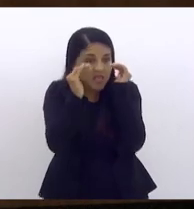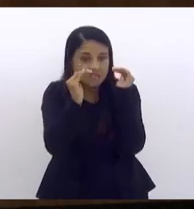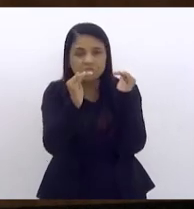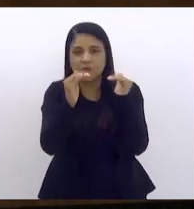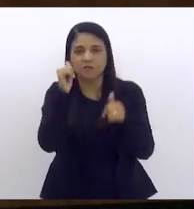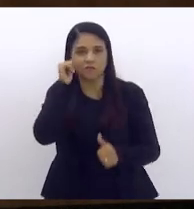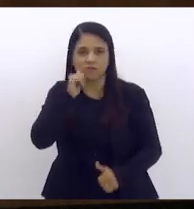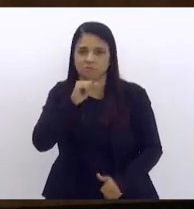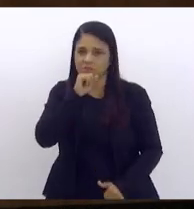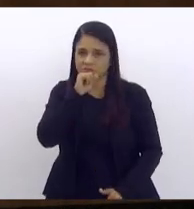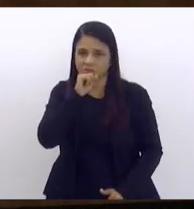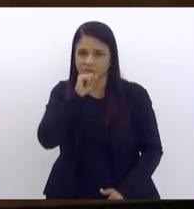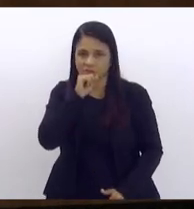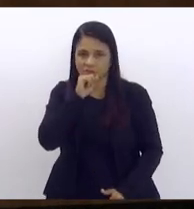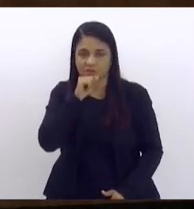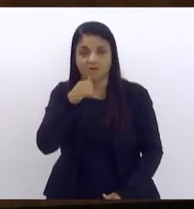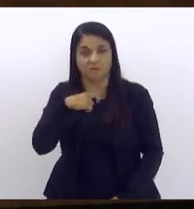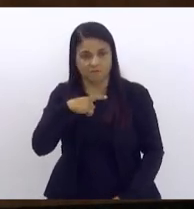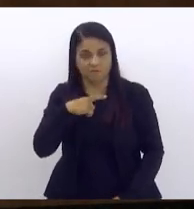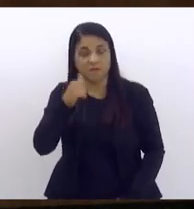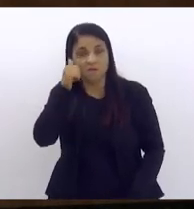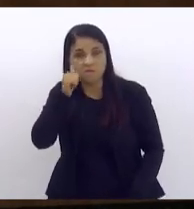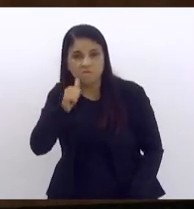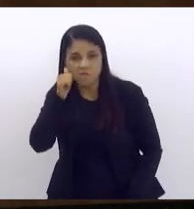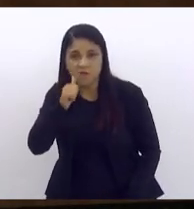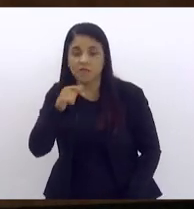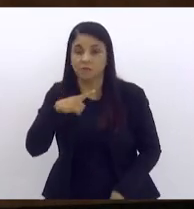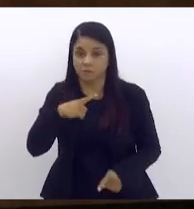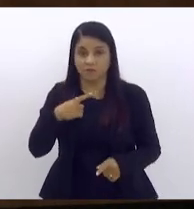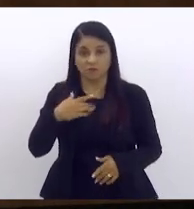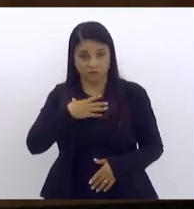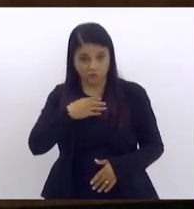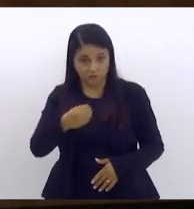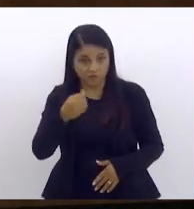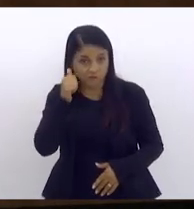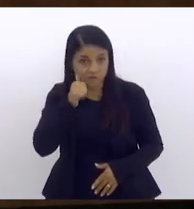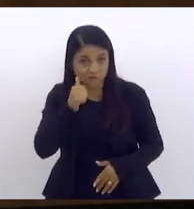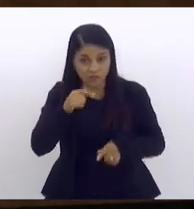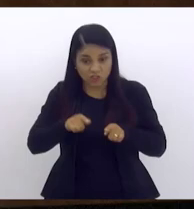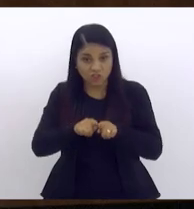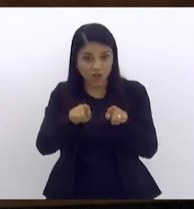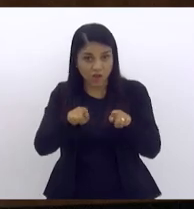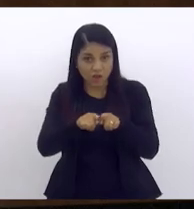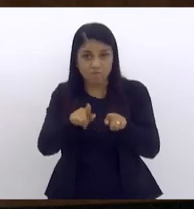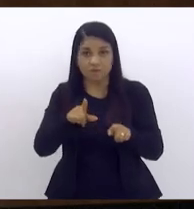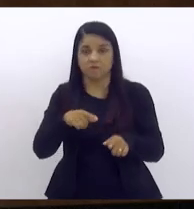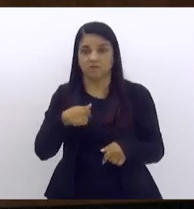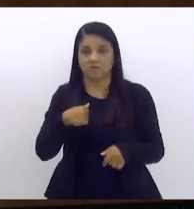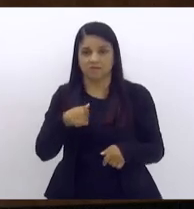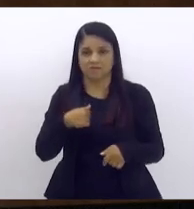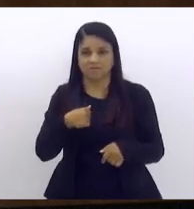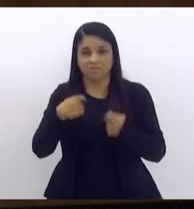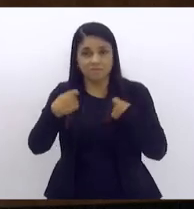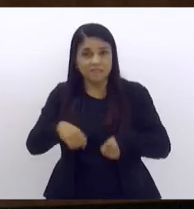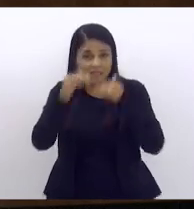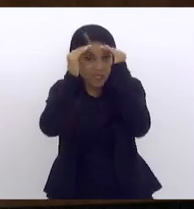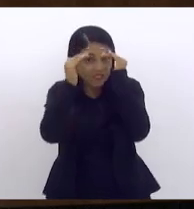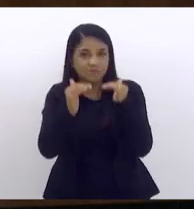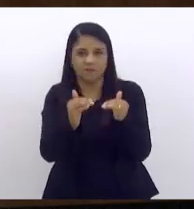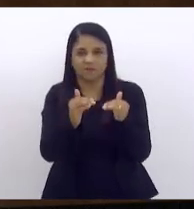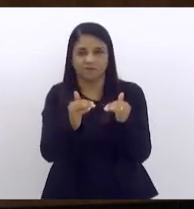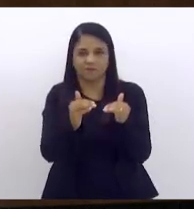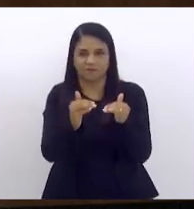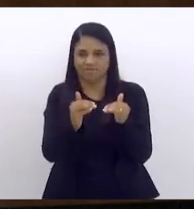tenho mãe, tenho filhas, amo minhas filhas gêmeas. E a forma grotesca,